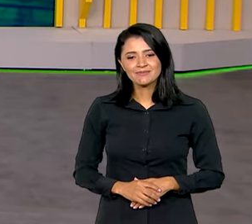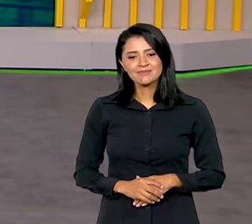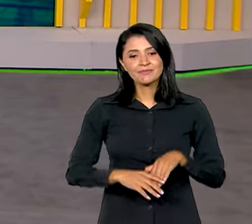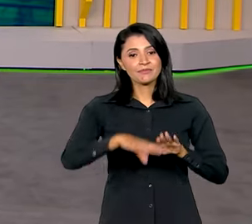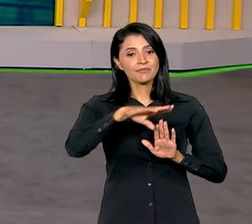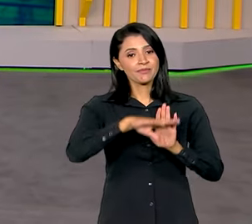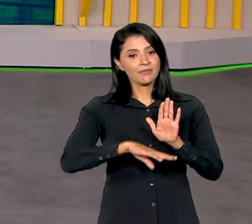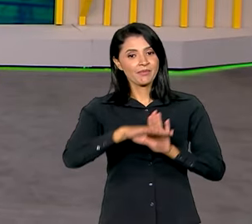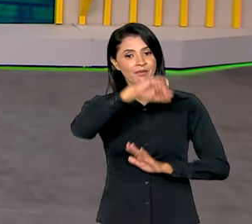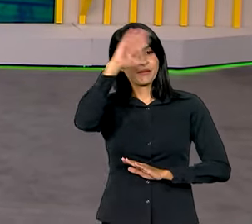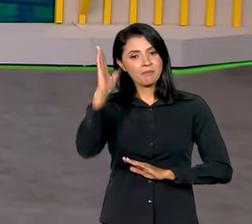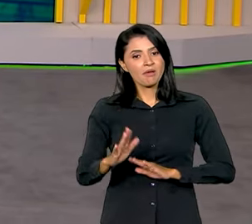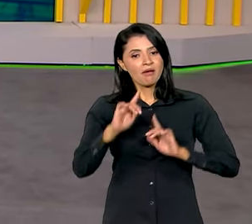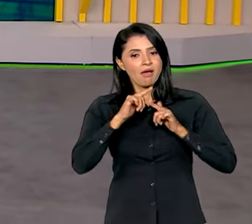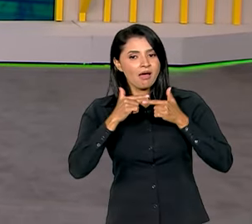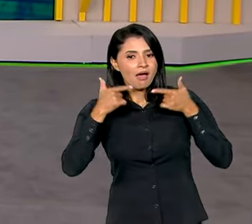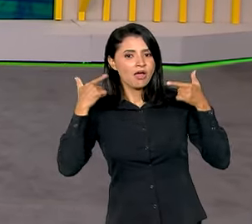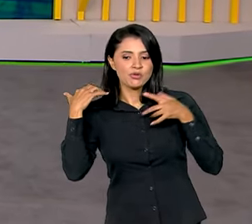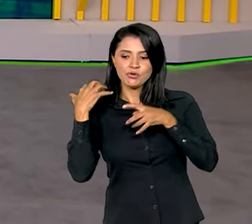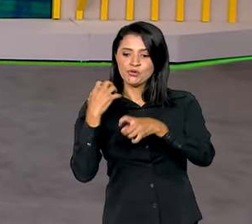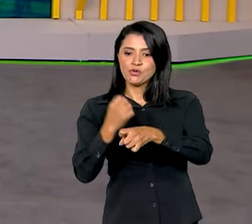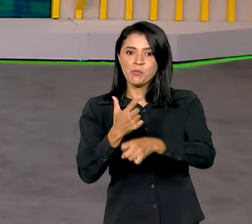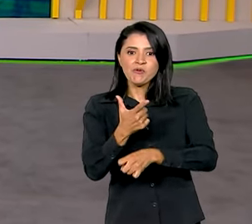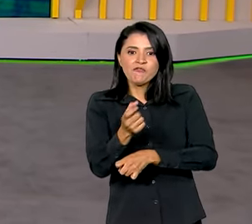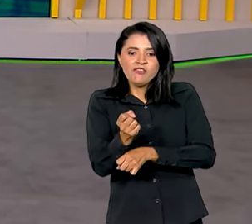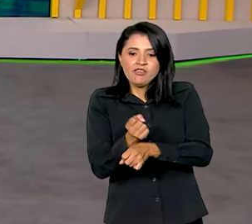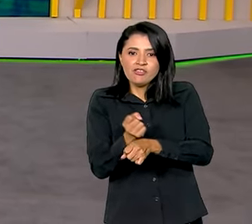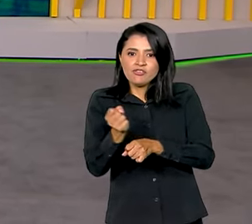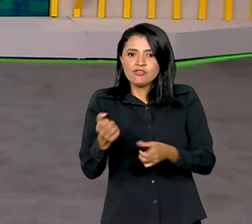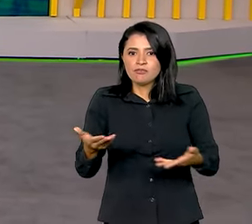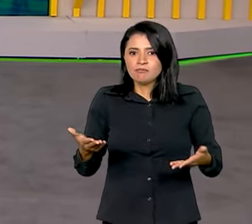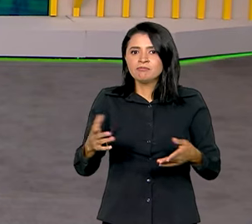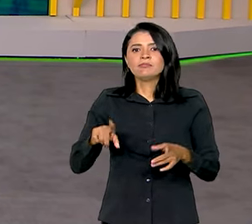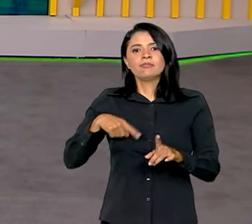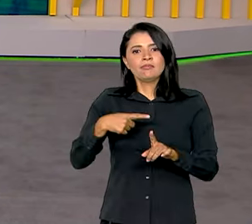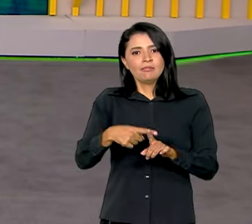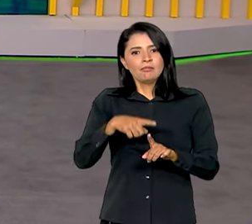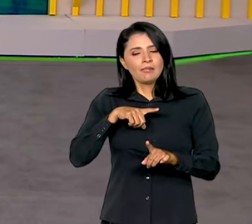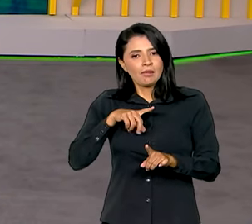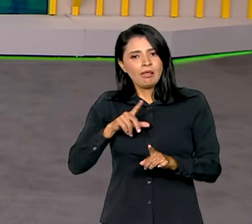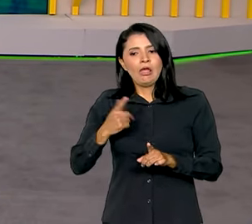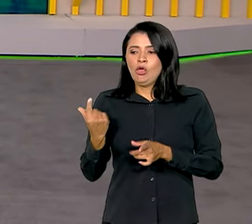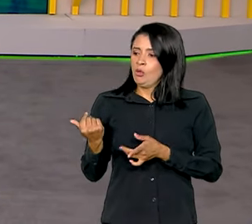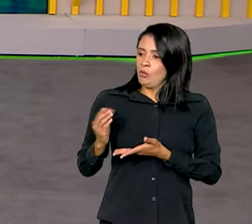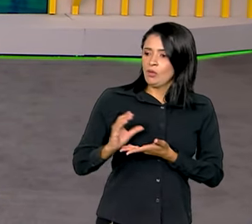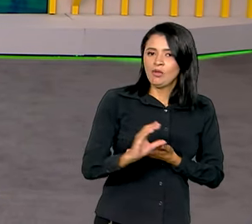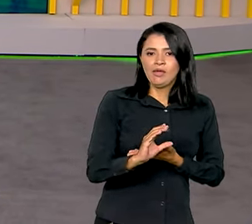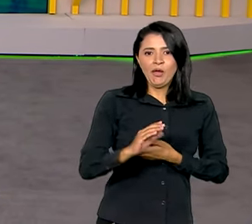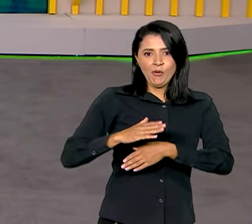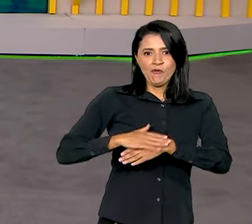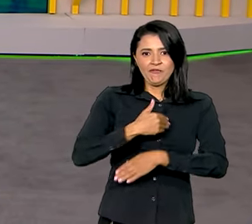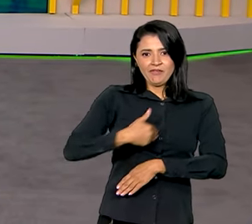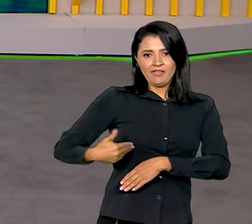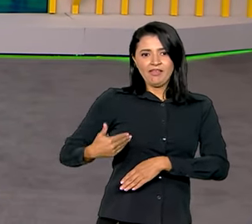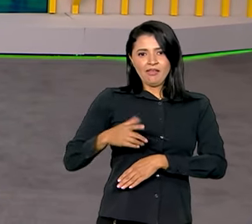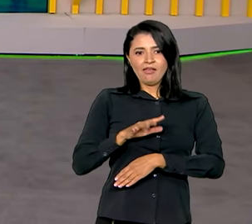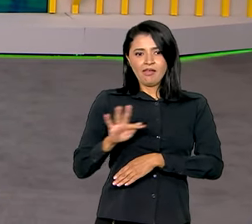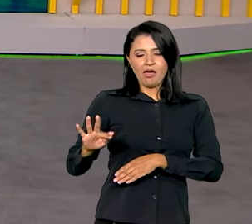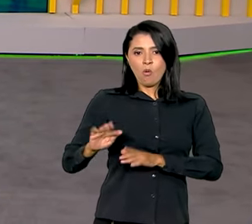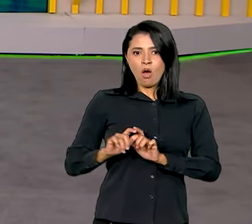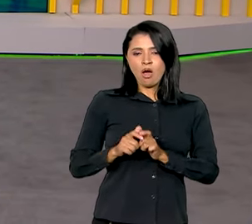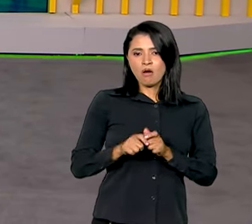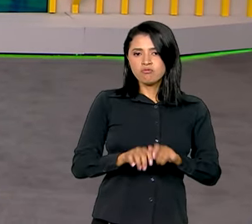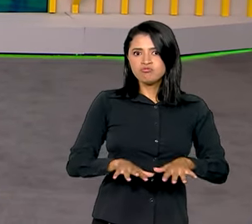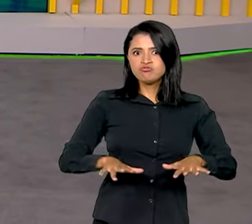O programa Brasil Sorridente completa 20 anos e, além de ganhar um fôlego financeiro do governo federal, ampliando sua